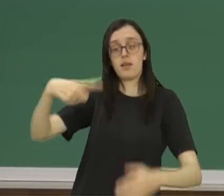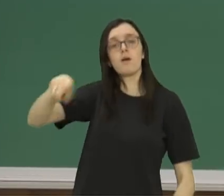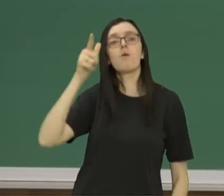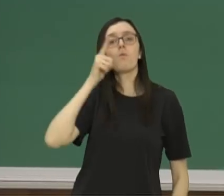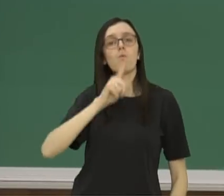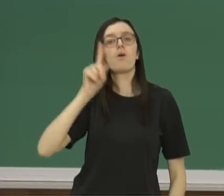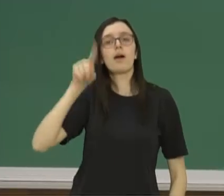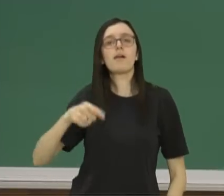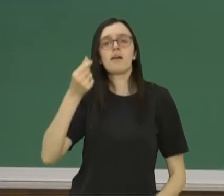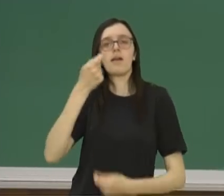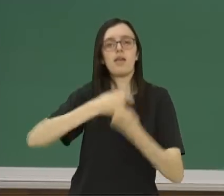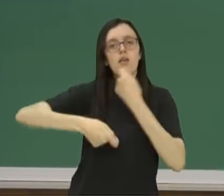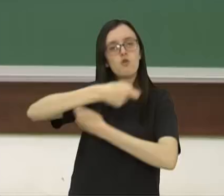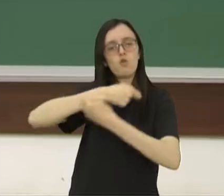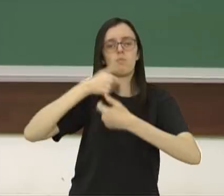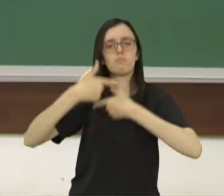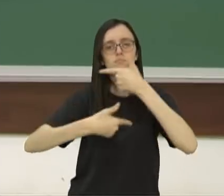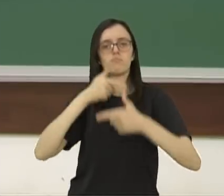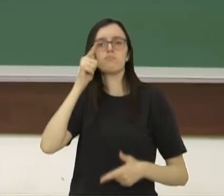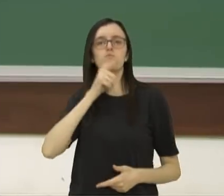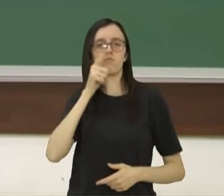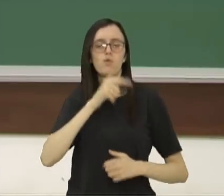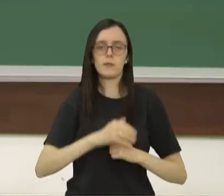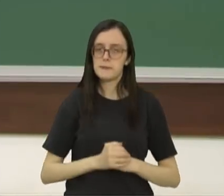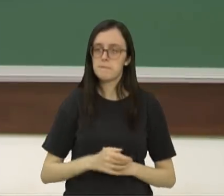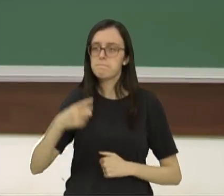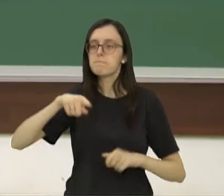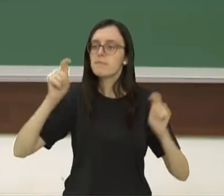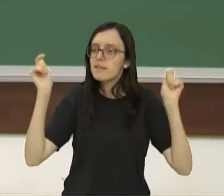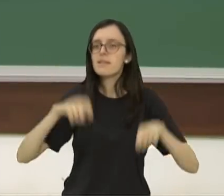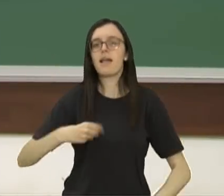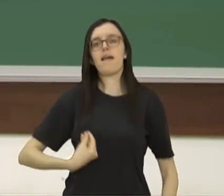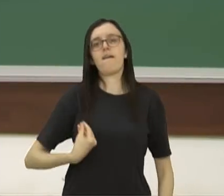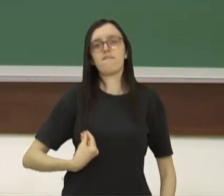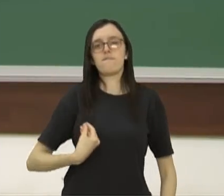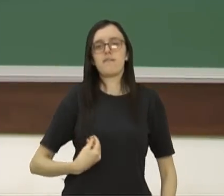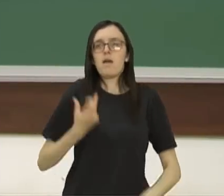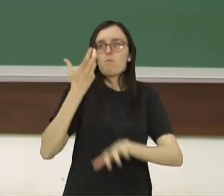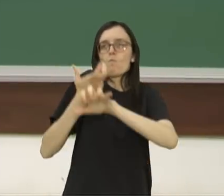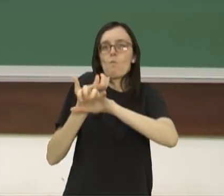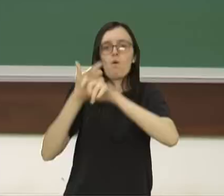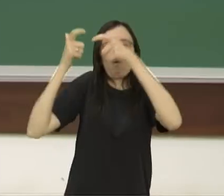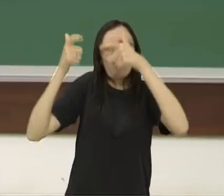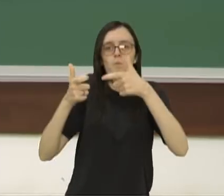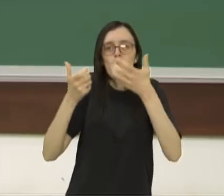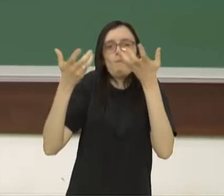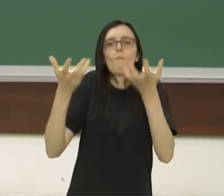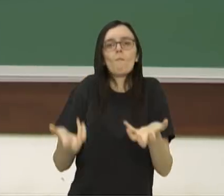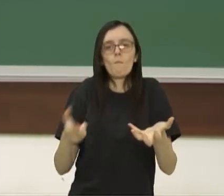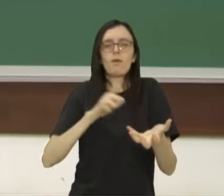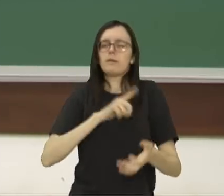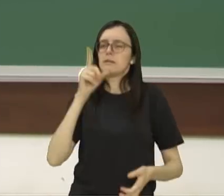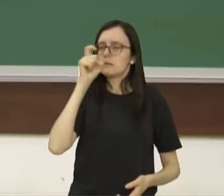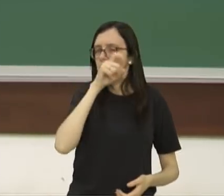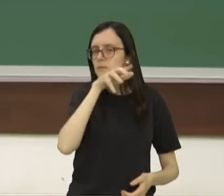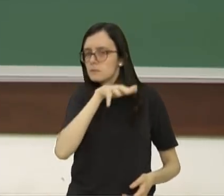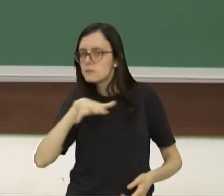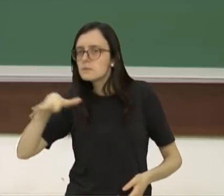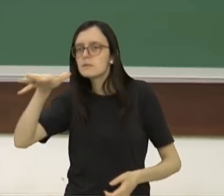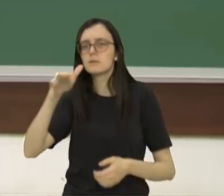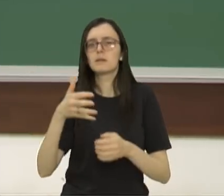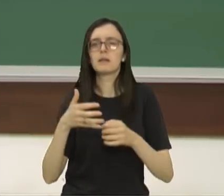uma atividade econômica, uma atividade para que eles possam sobreviver ao sertão ali, né? Uma região difícil